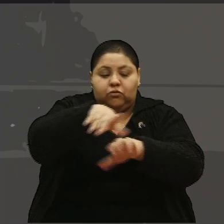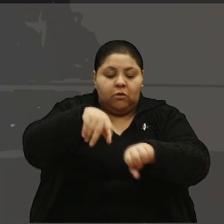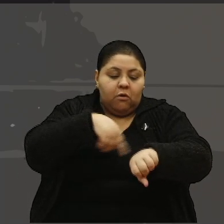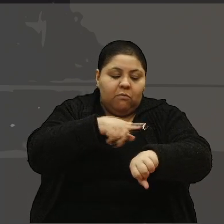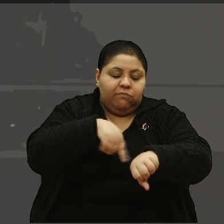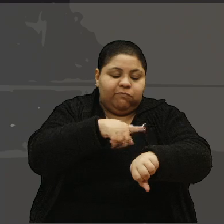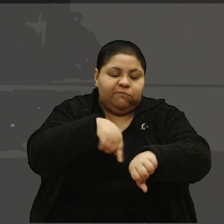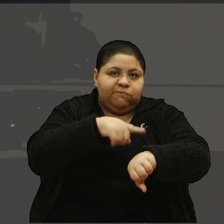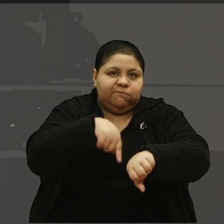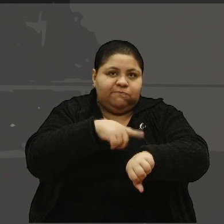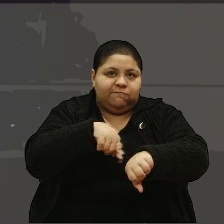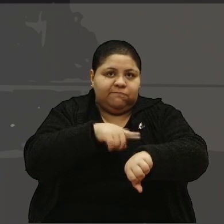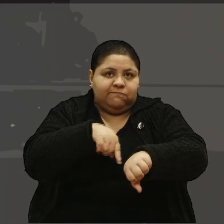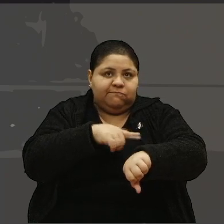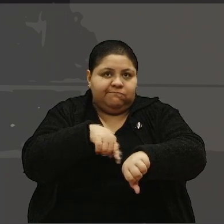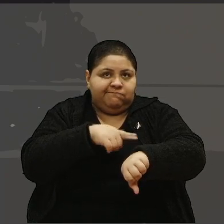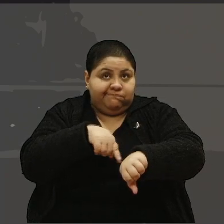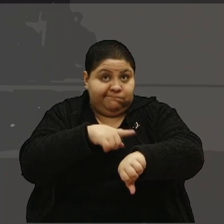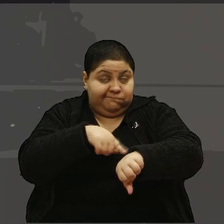estão correndo.